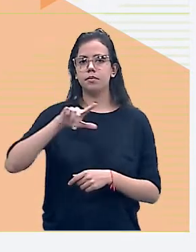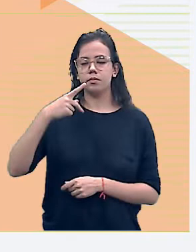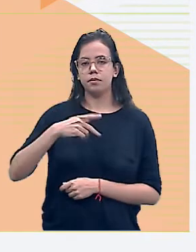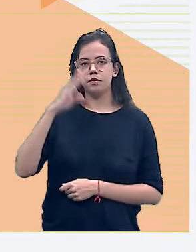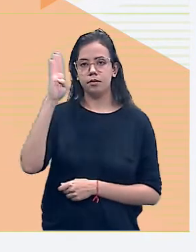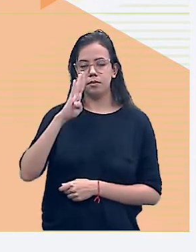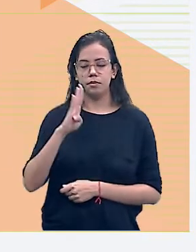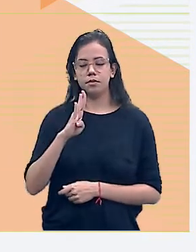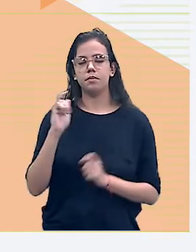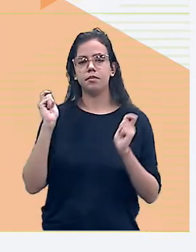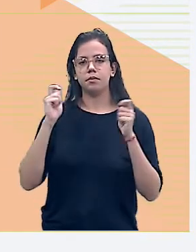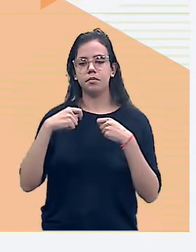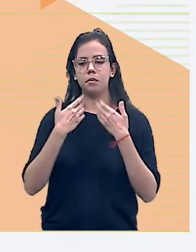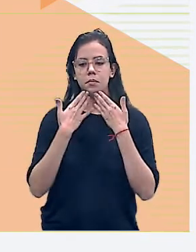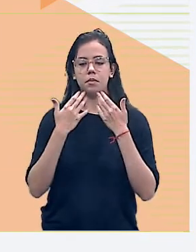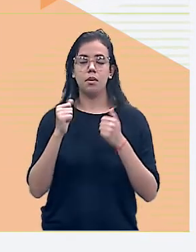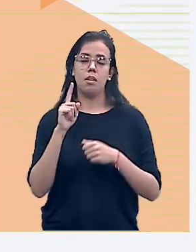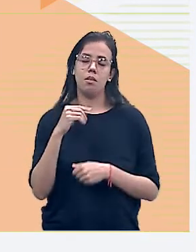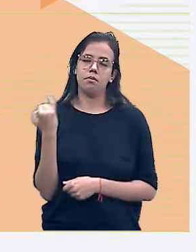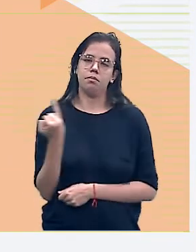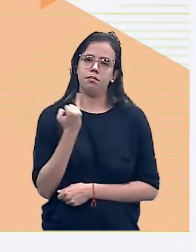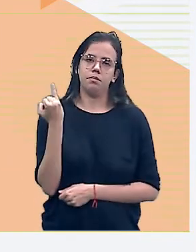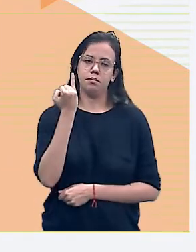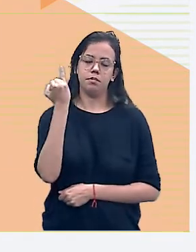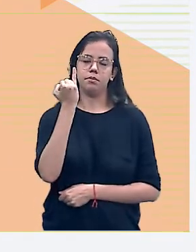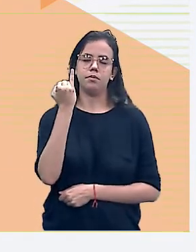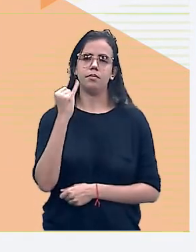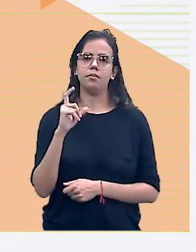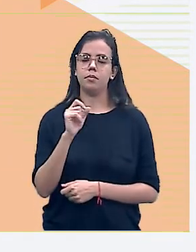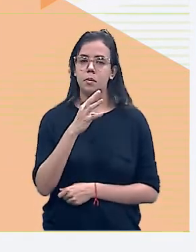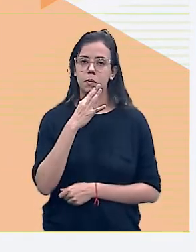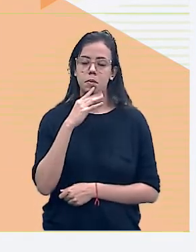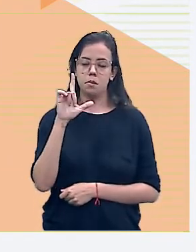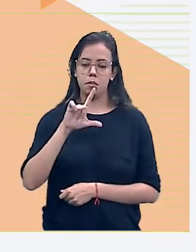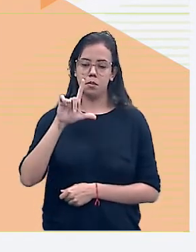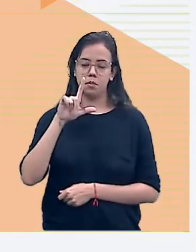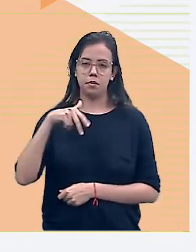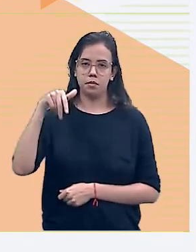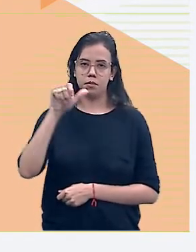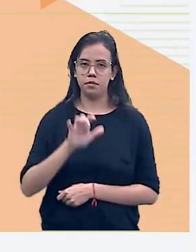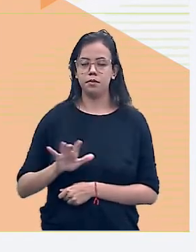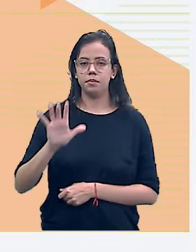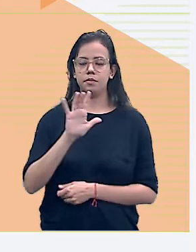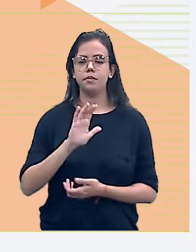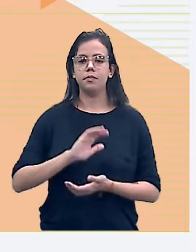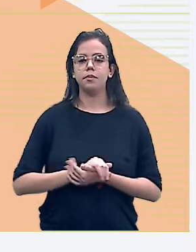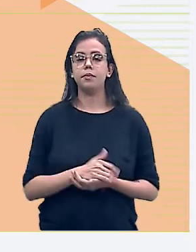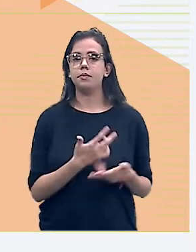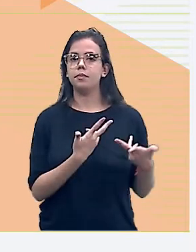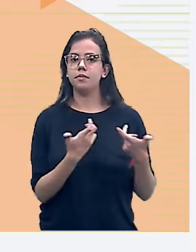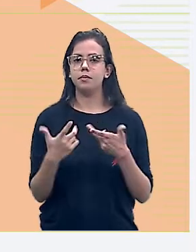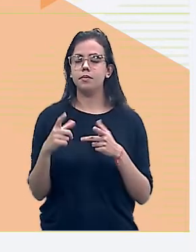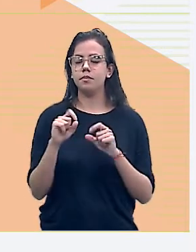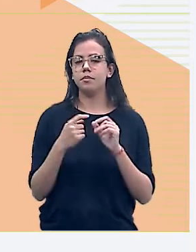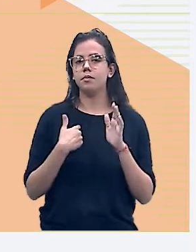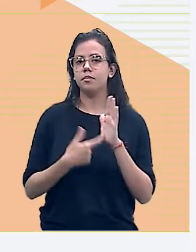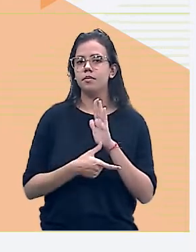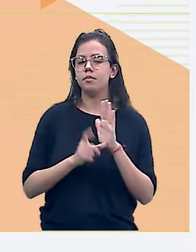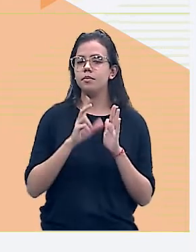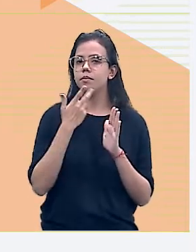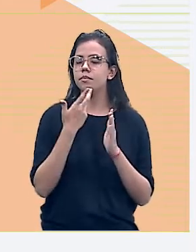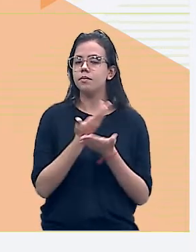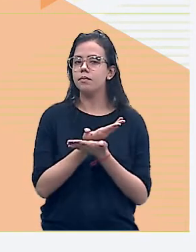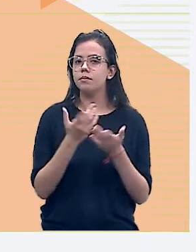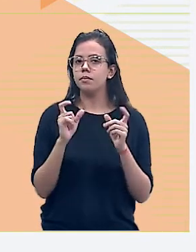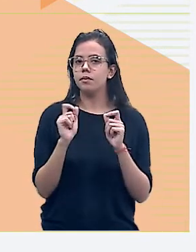concordo com você é fundamentalmente importante conhecer literatura Nacional gente percebam eu falei para